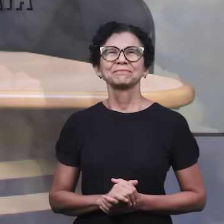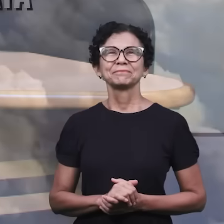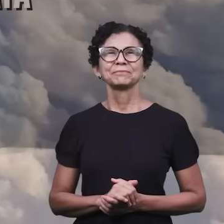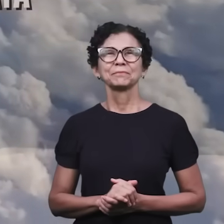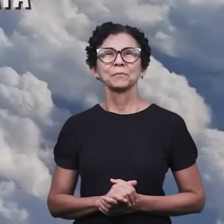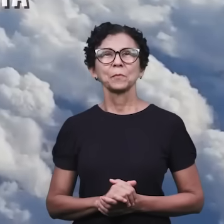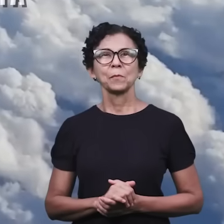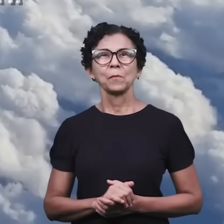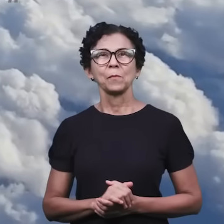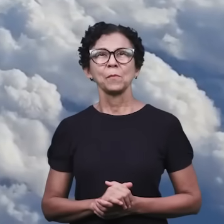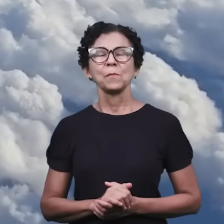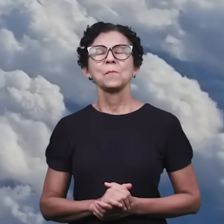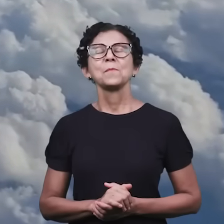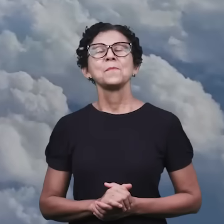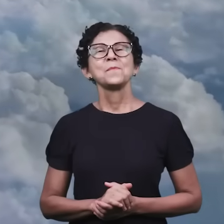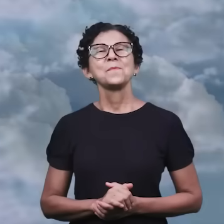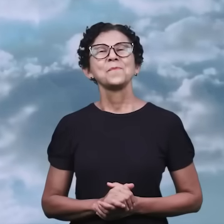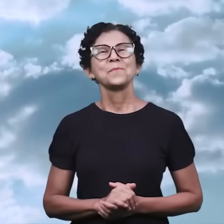semana.